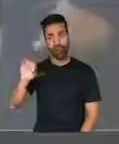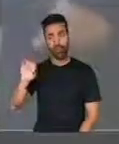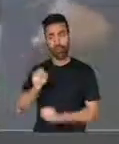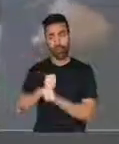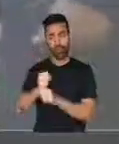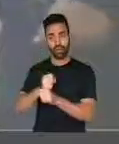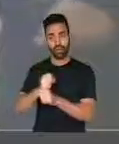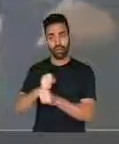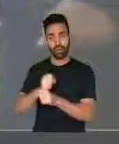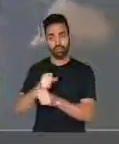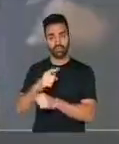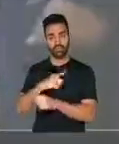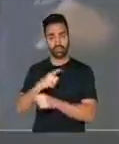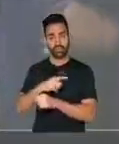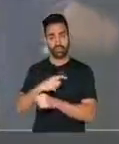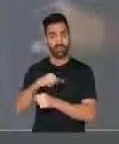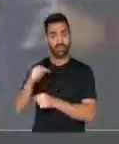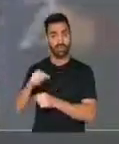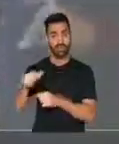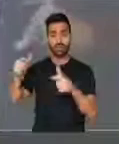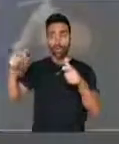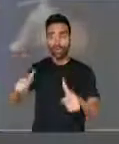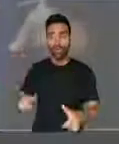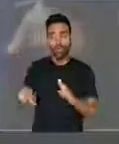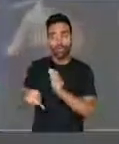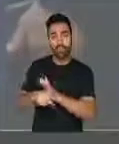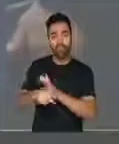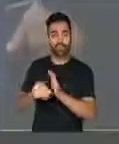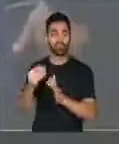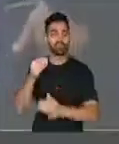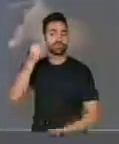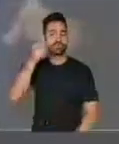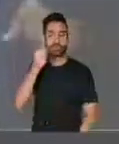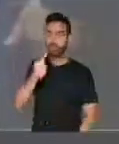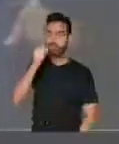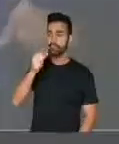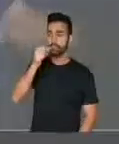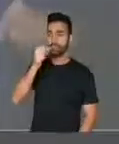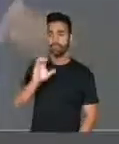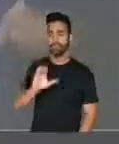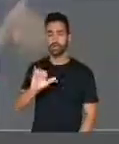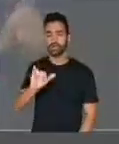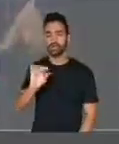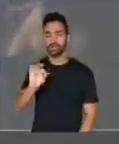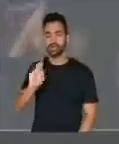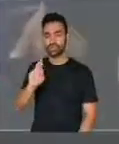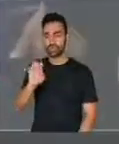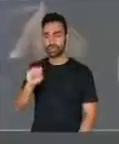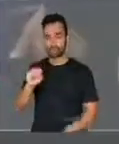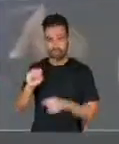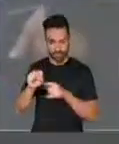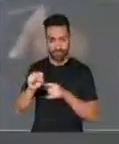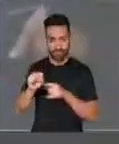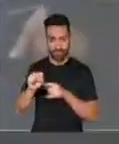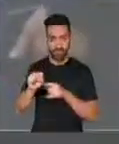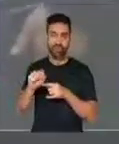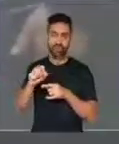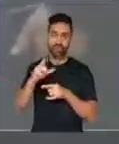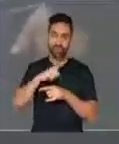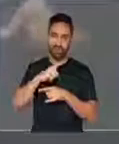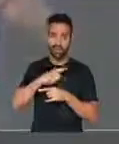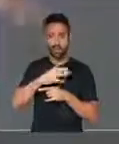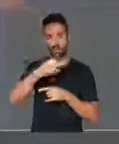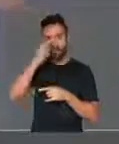experimental de citros que comanda no mundo inteiro e plantas e sergi